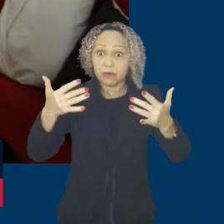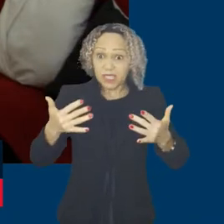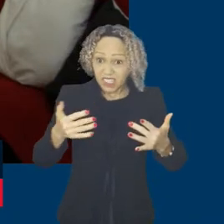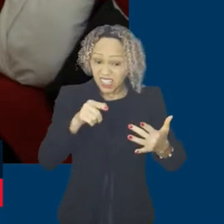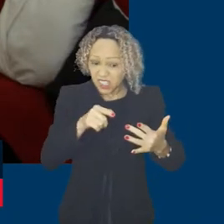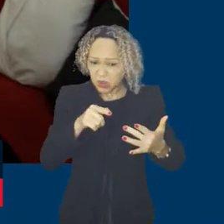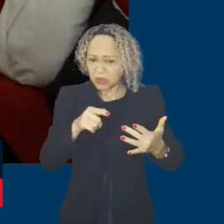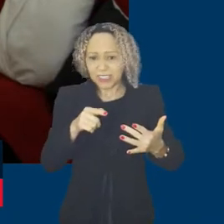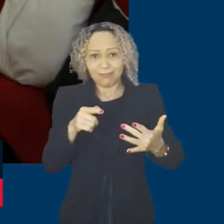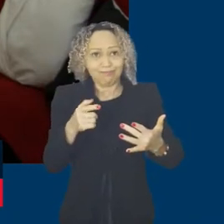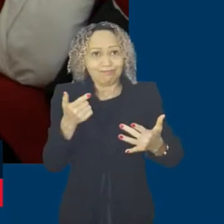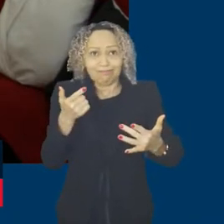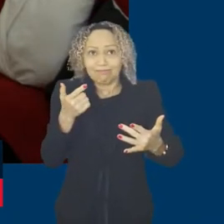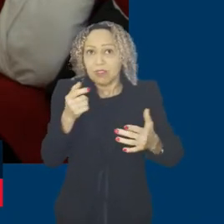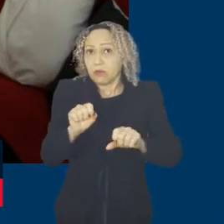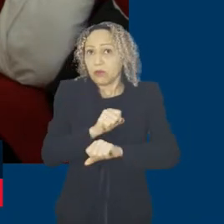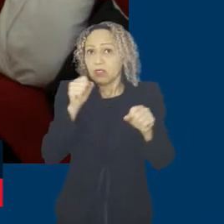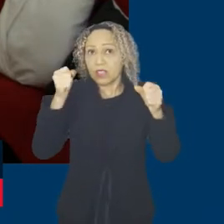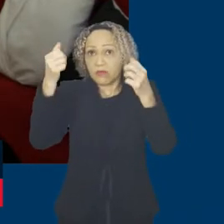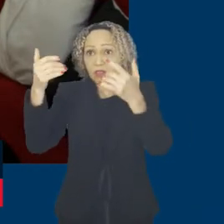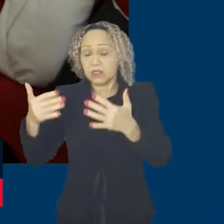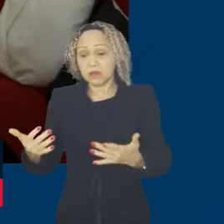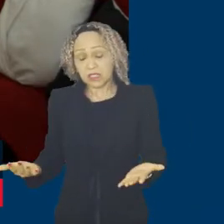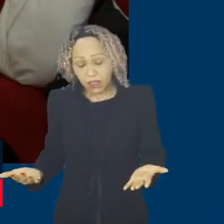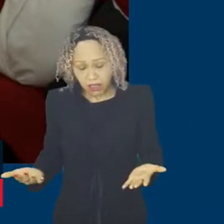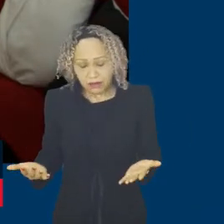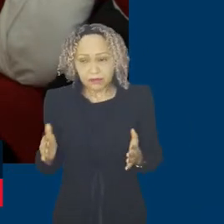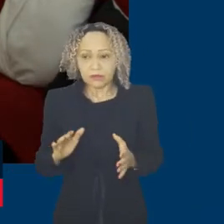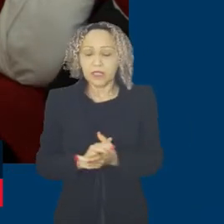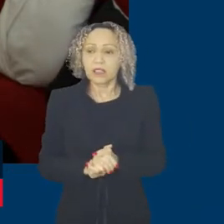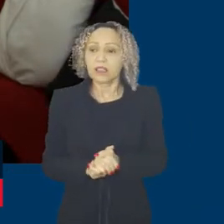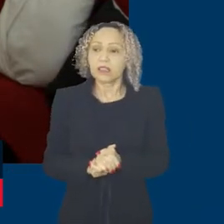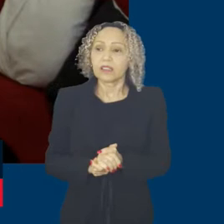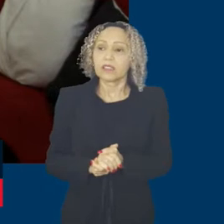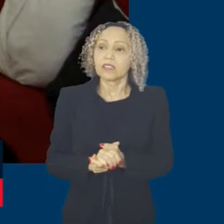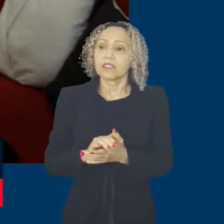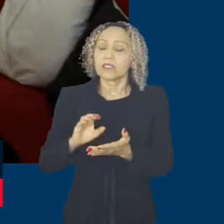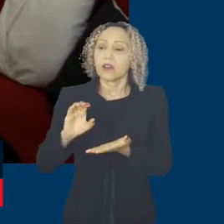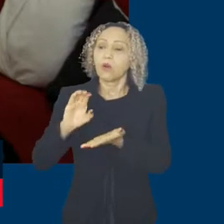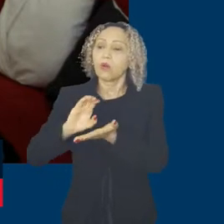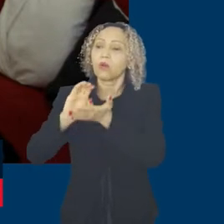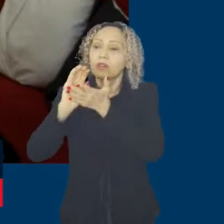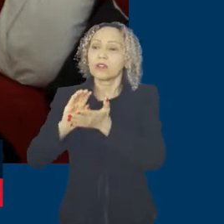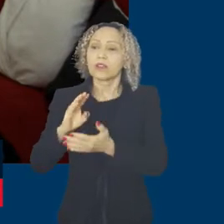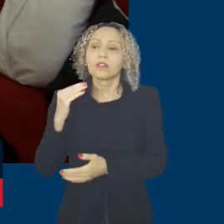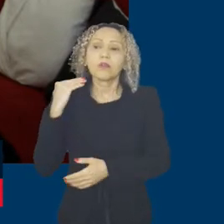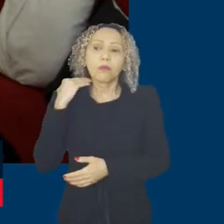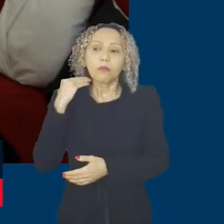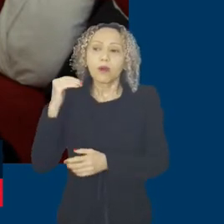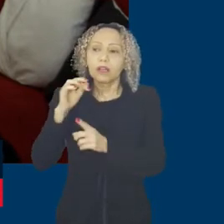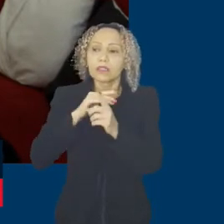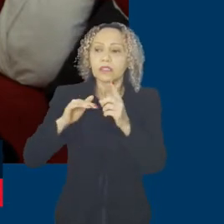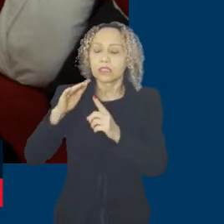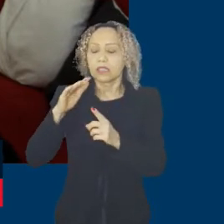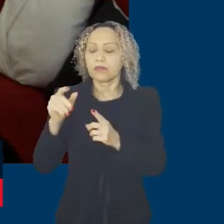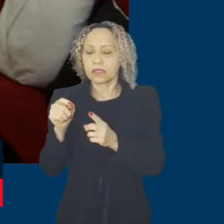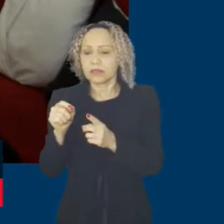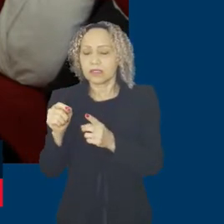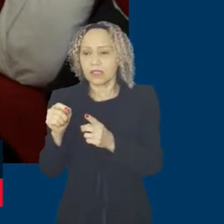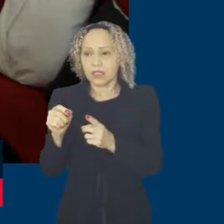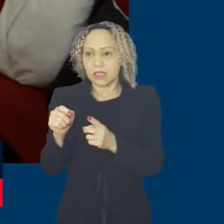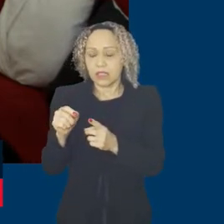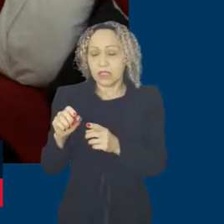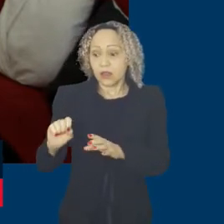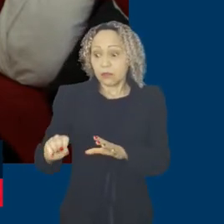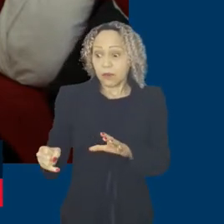O comitê ressalta que em seus cenários para a inflação permanecem fatores de risco em ambas as direções, ou seja, de